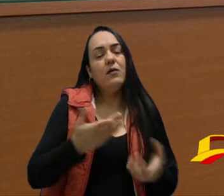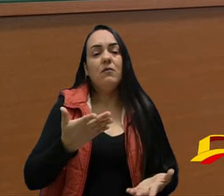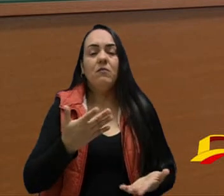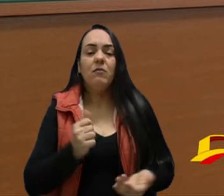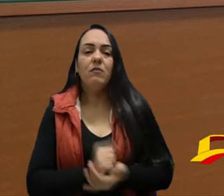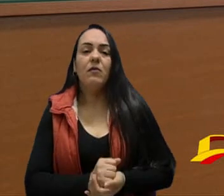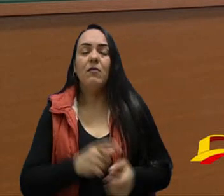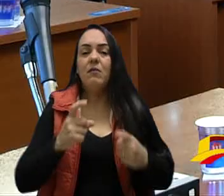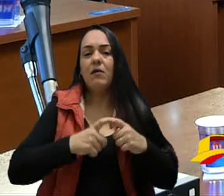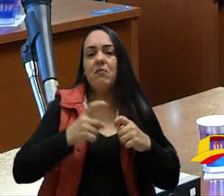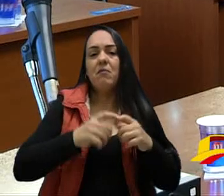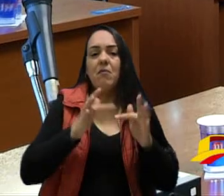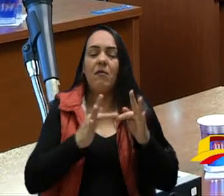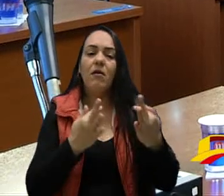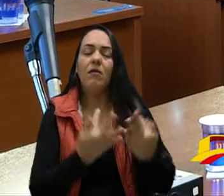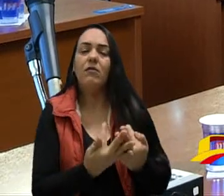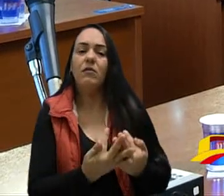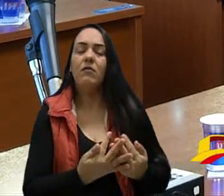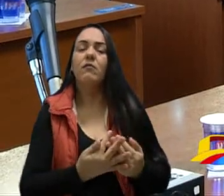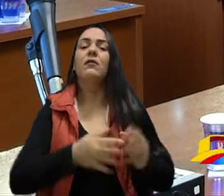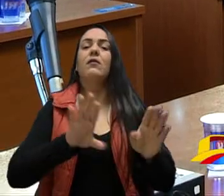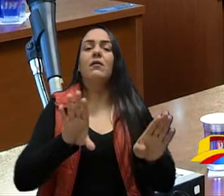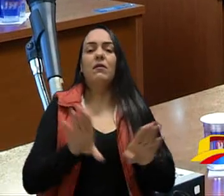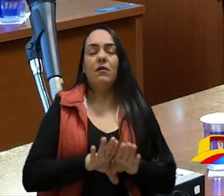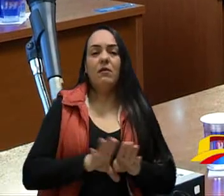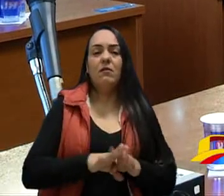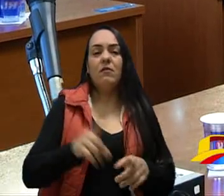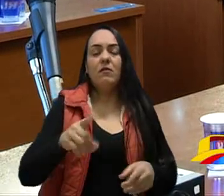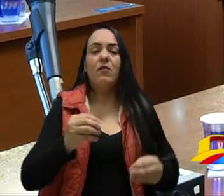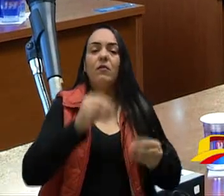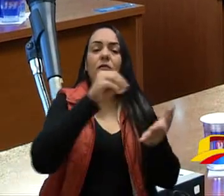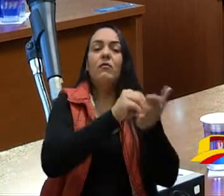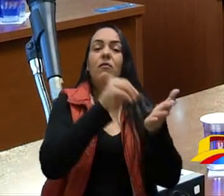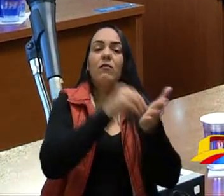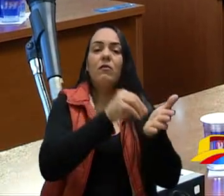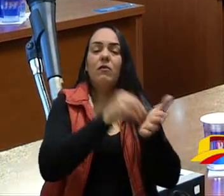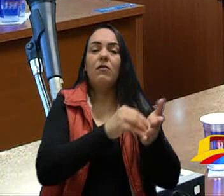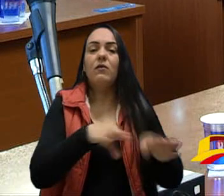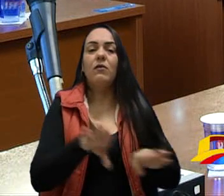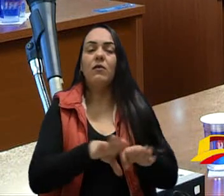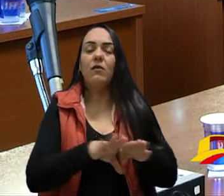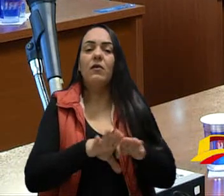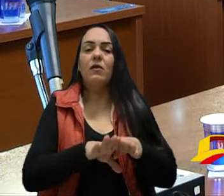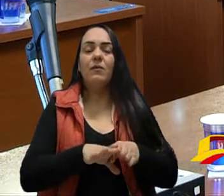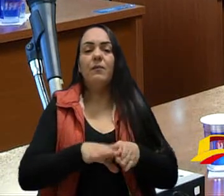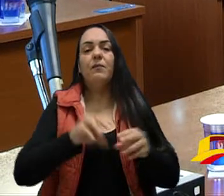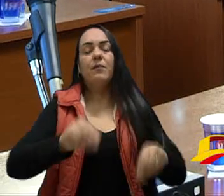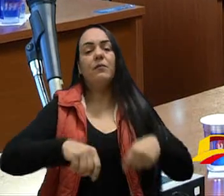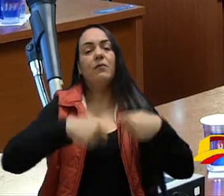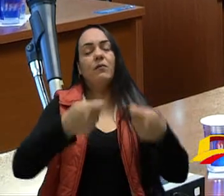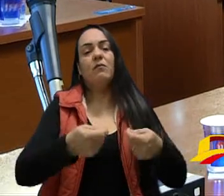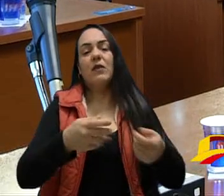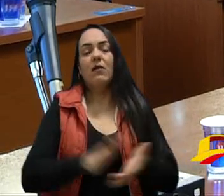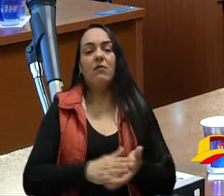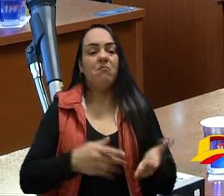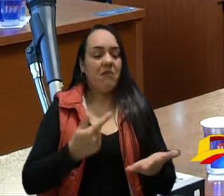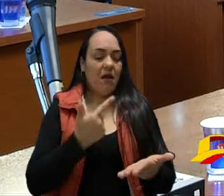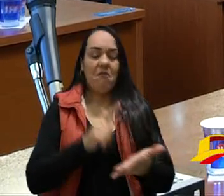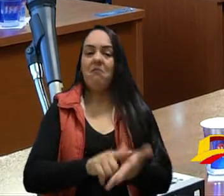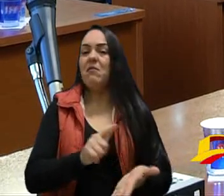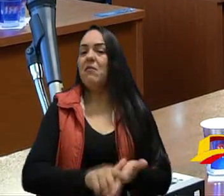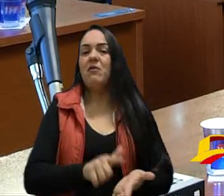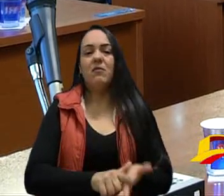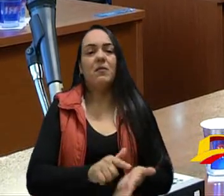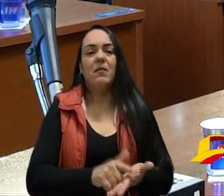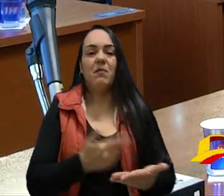atendimento médico da família sim eu não sei se aí foi colocado que são destaques em repasses desculpa eu não tô com papel na mão